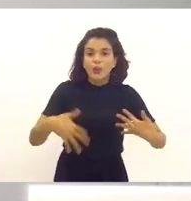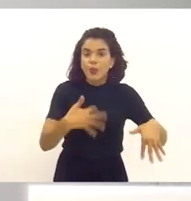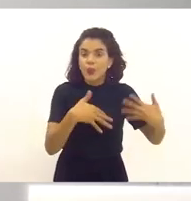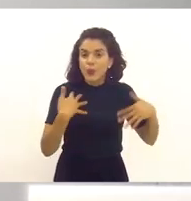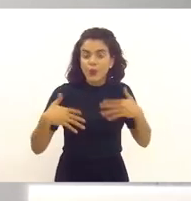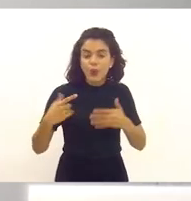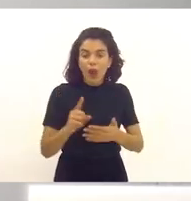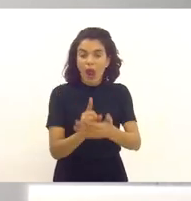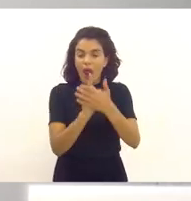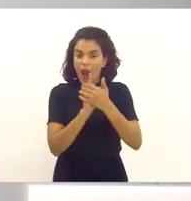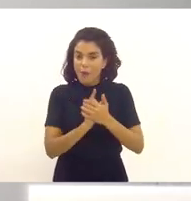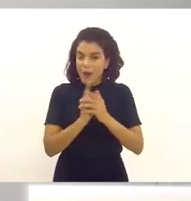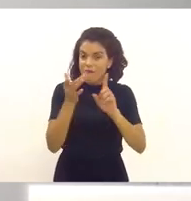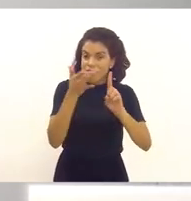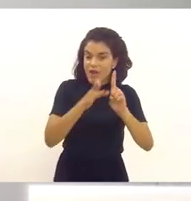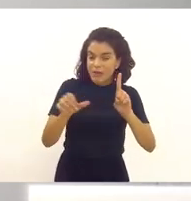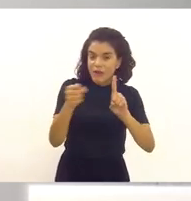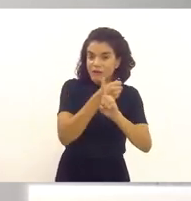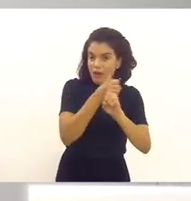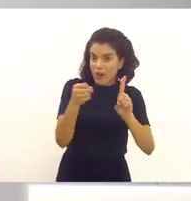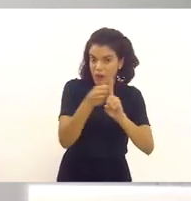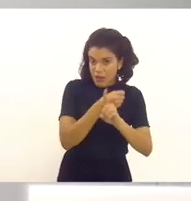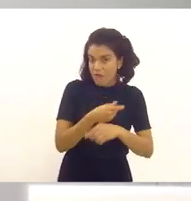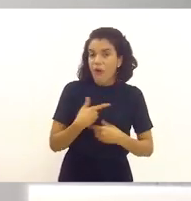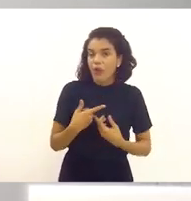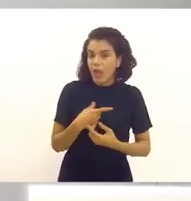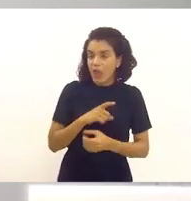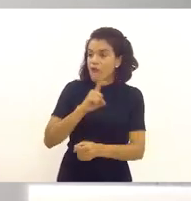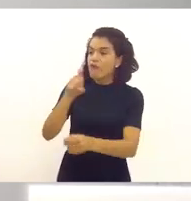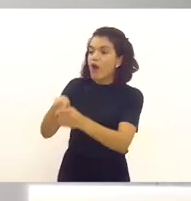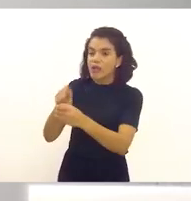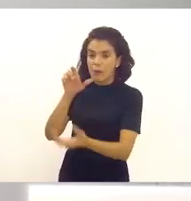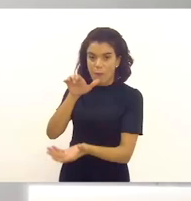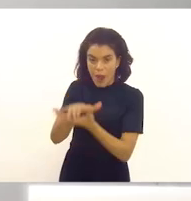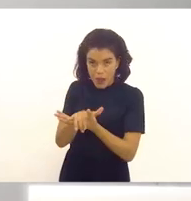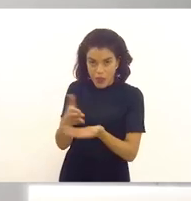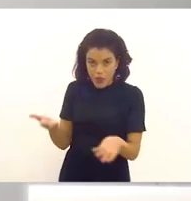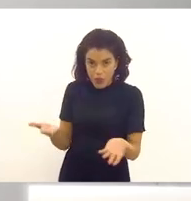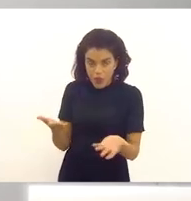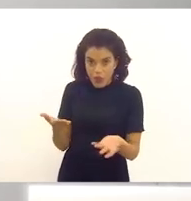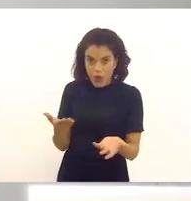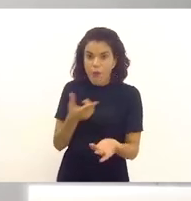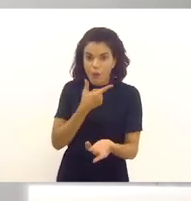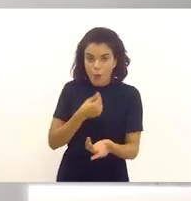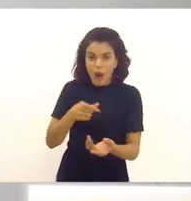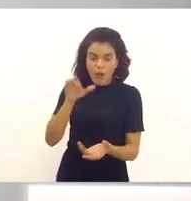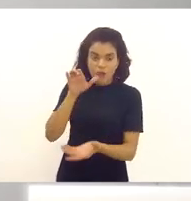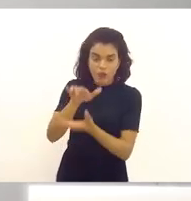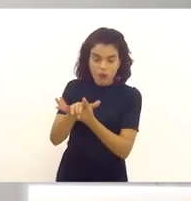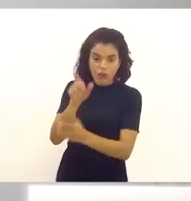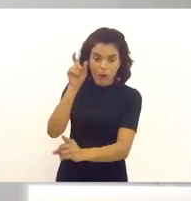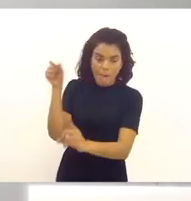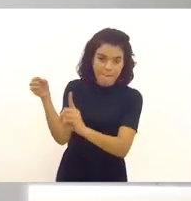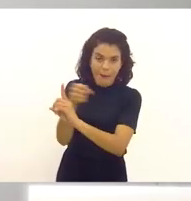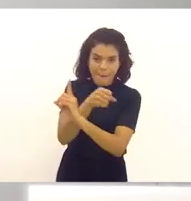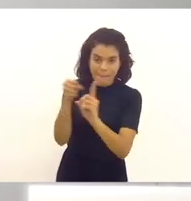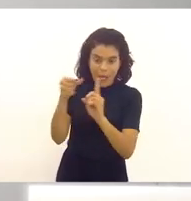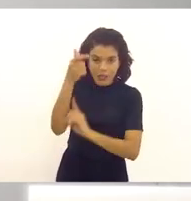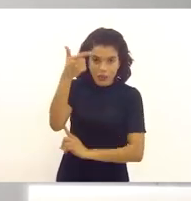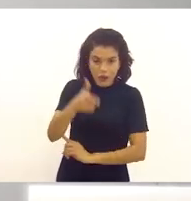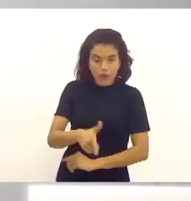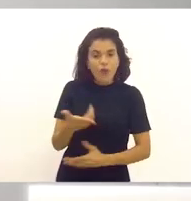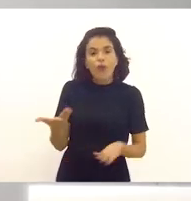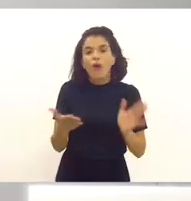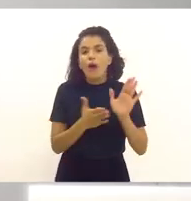conosco vítimas de violência doméstica a gente devolve para casa dos maridos para eles voltarem a agressão O que que a gente faz